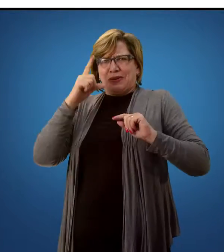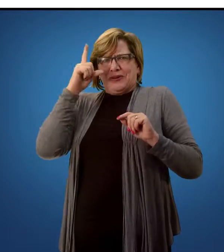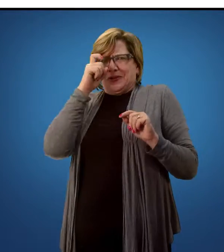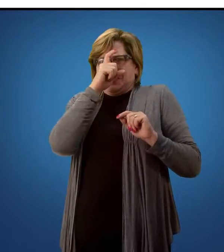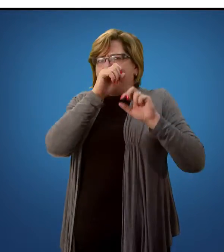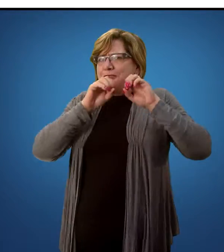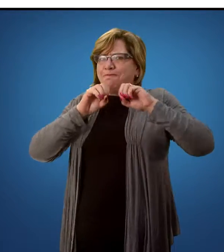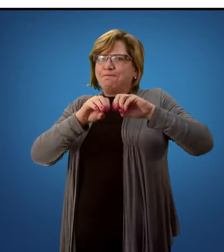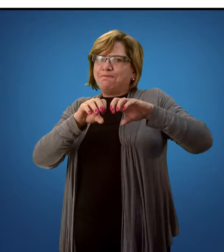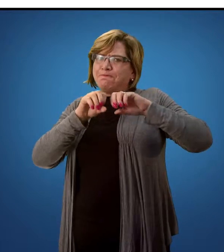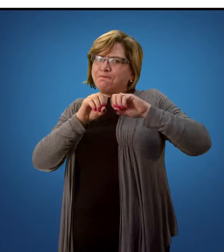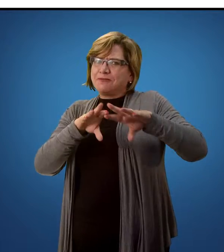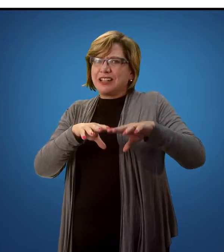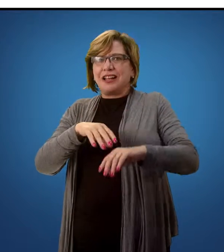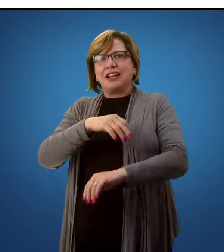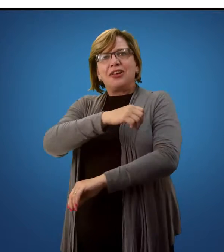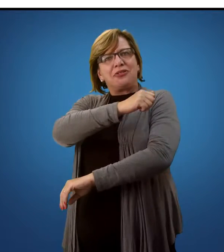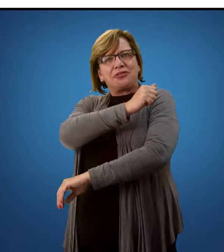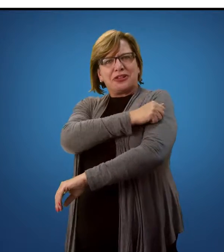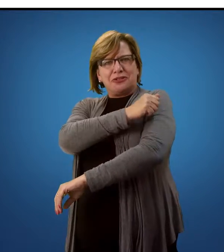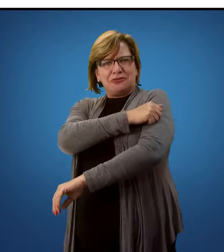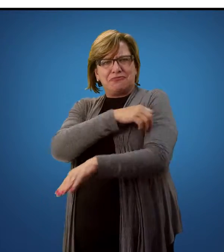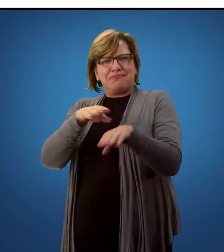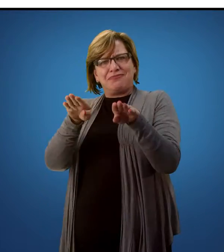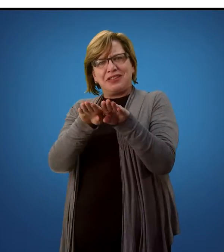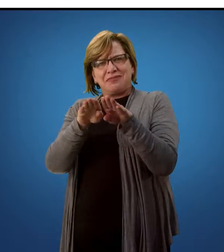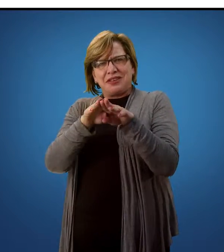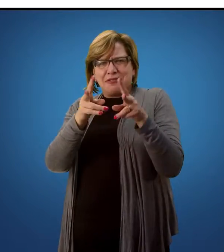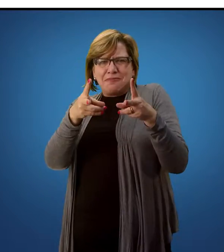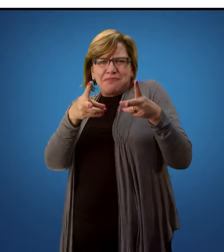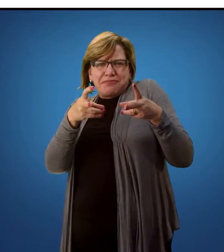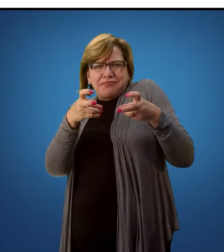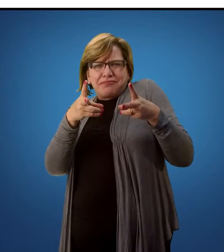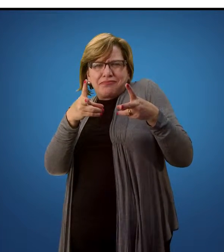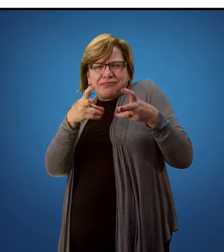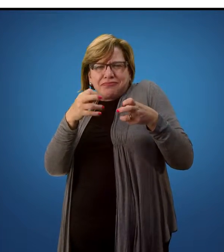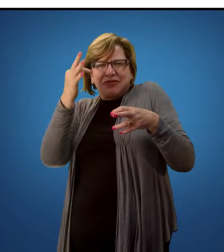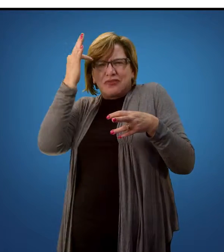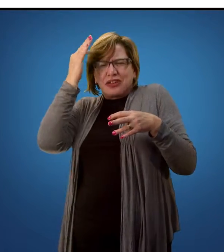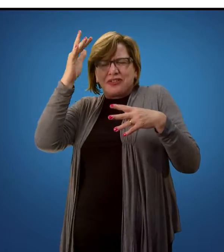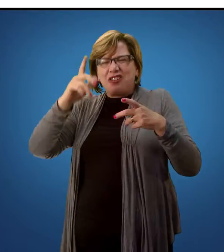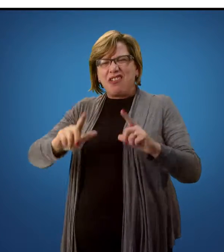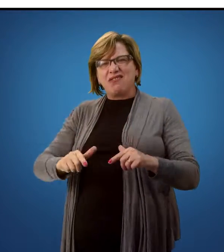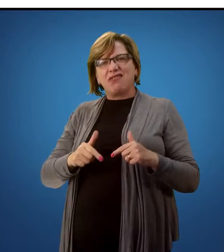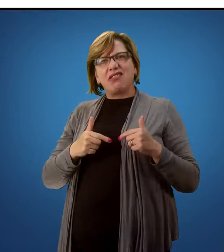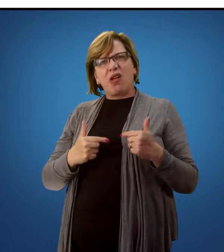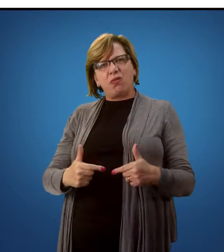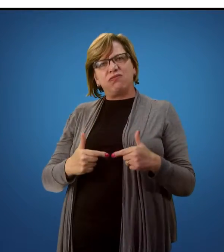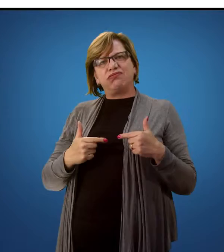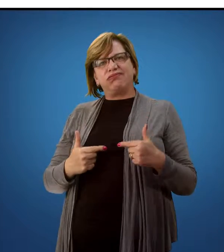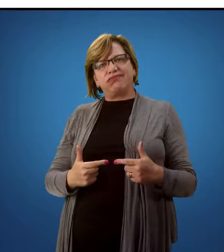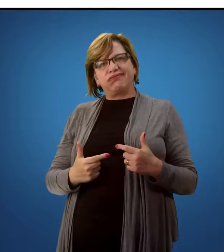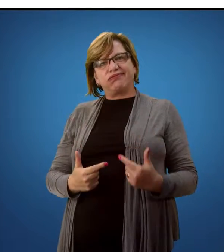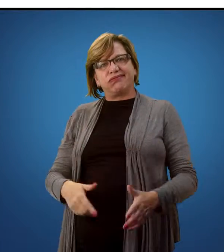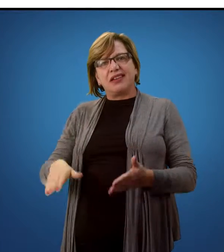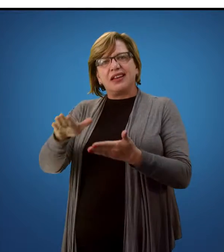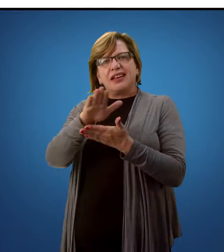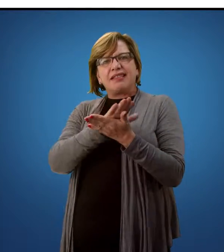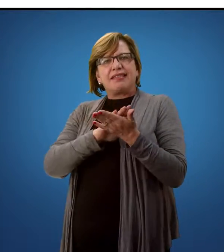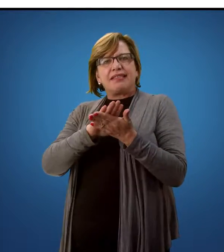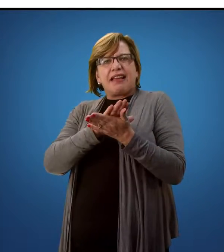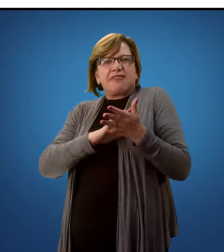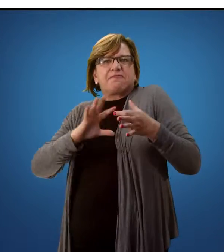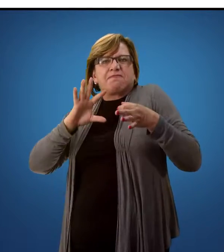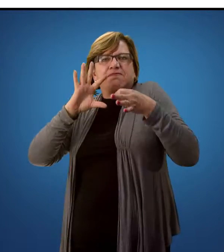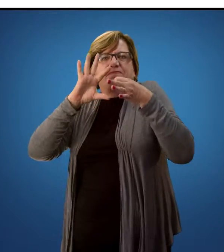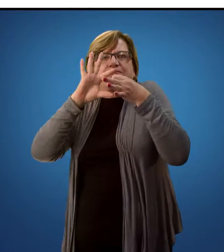das pessoas os alunos também vão ver a disciplina de ferro fica como algo chato algo que realmente não têm nenhum tipo de